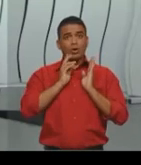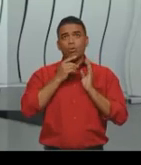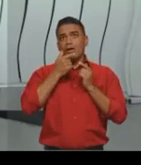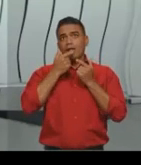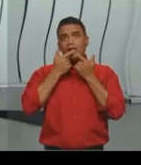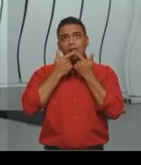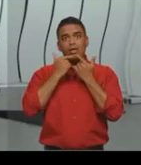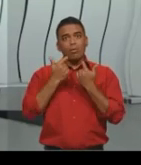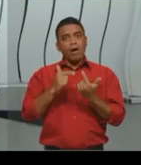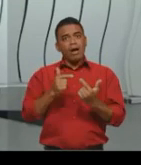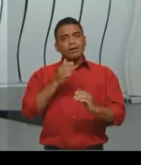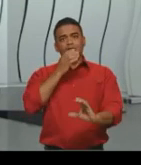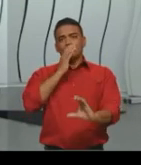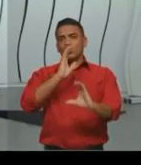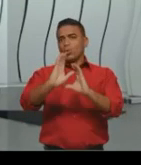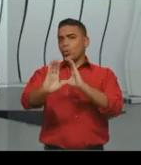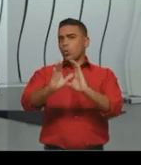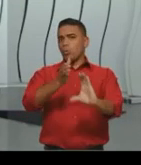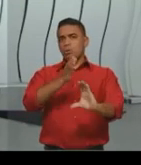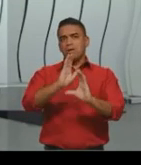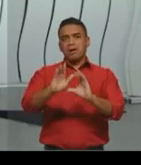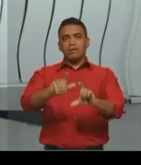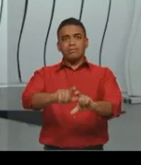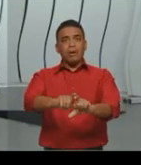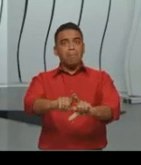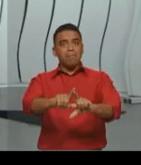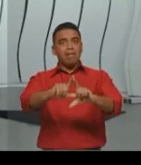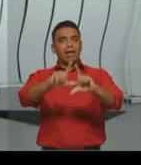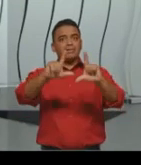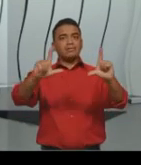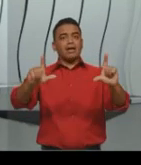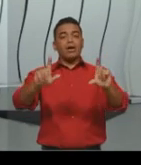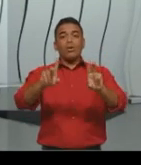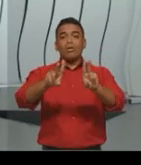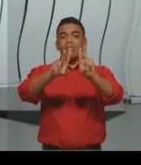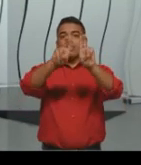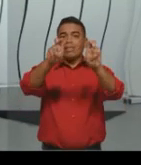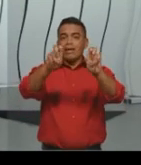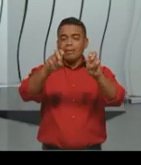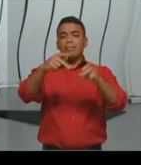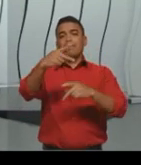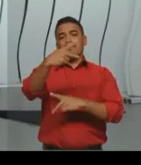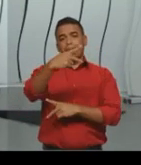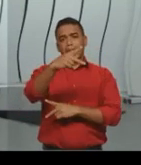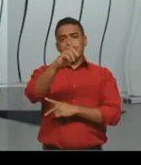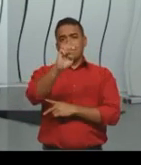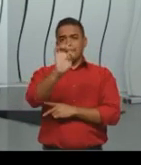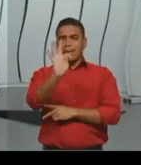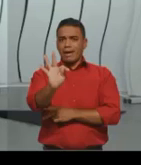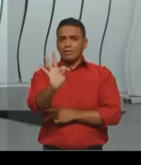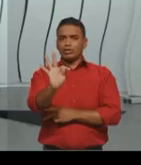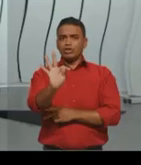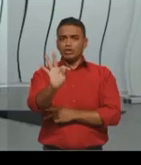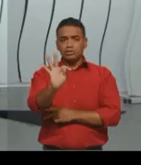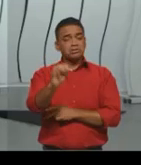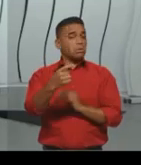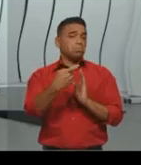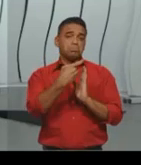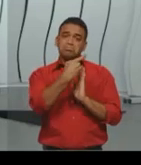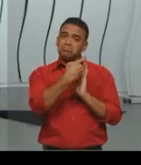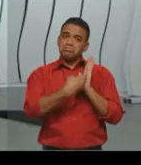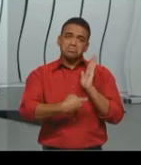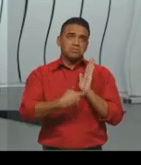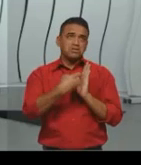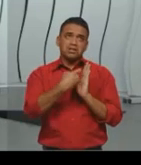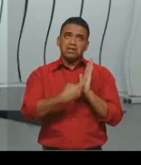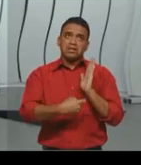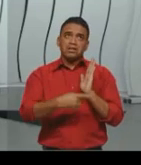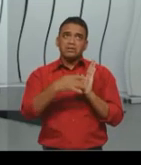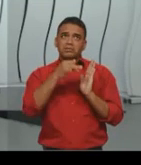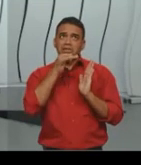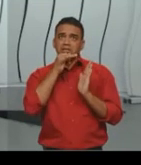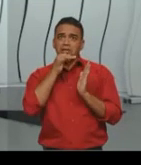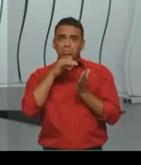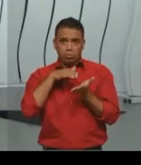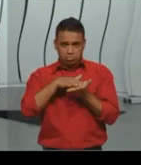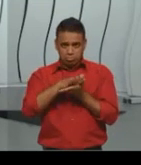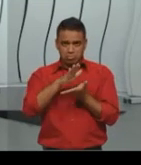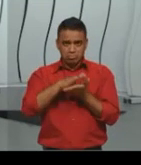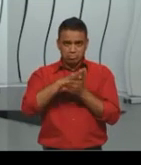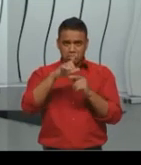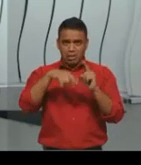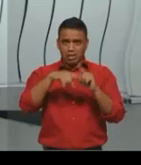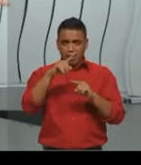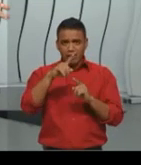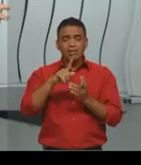vezes a gente faz uma aula com ampliação do tema do PET, não é? Porque texto, no PET tiver um texto, você fazer